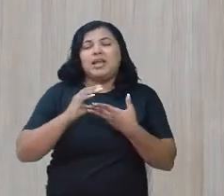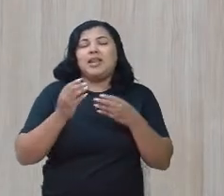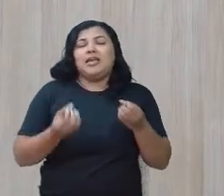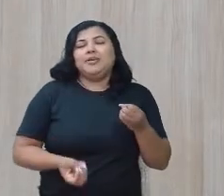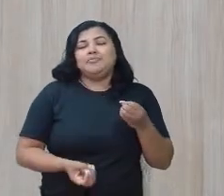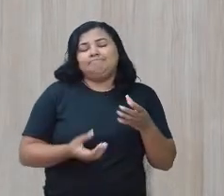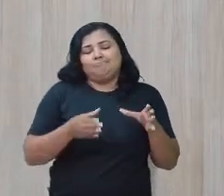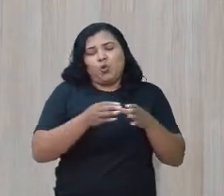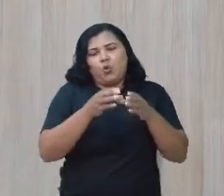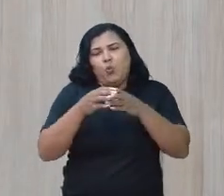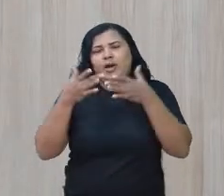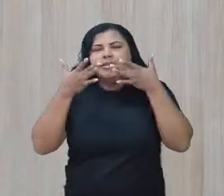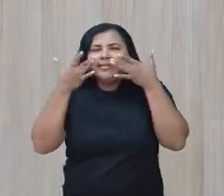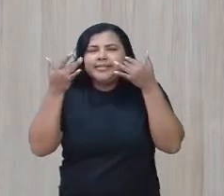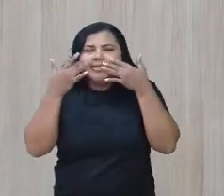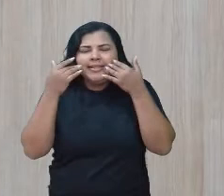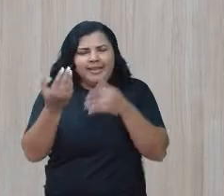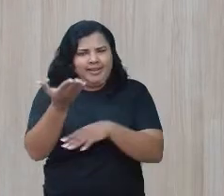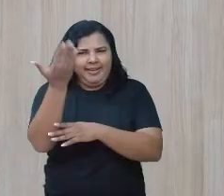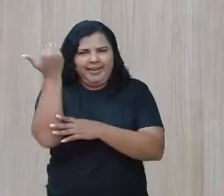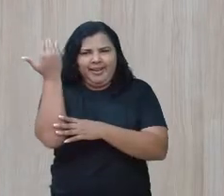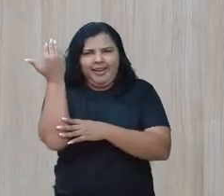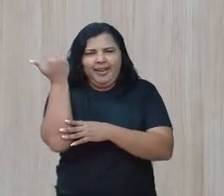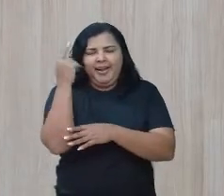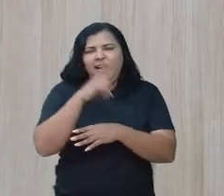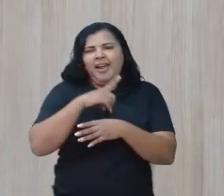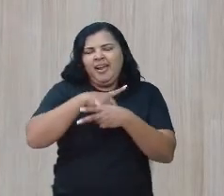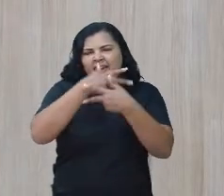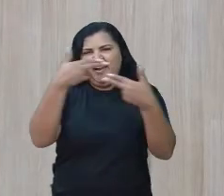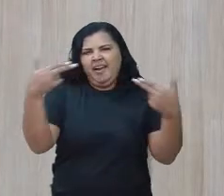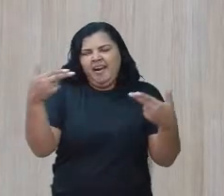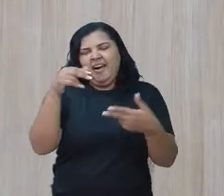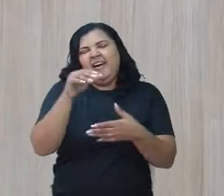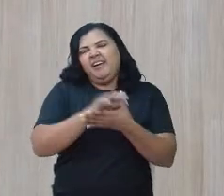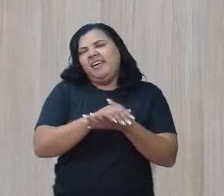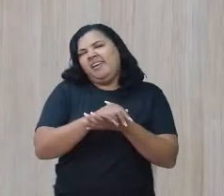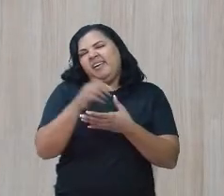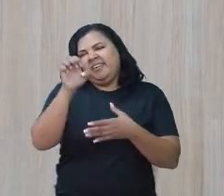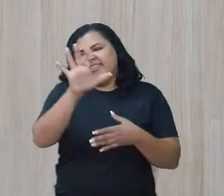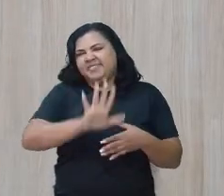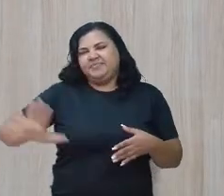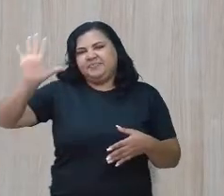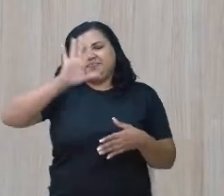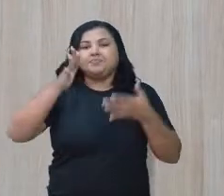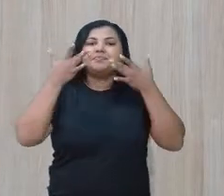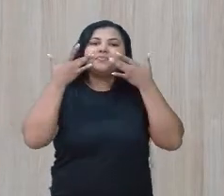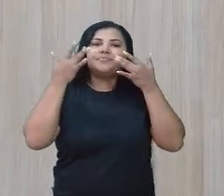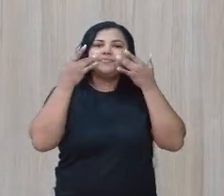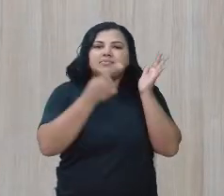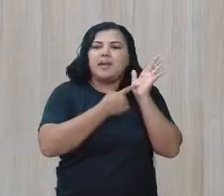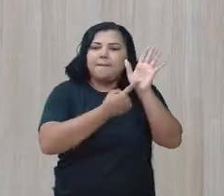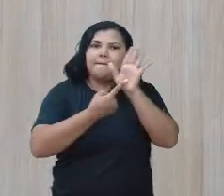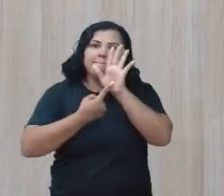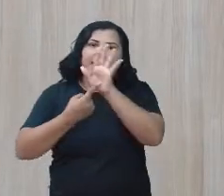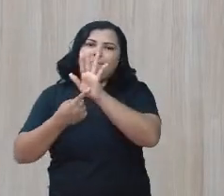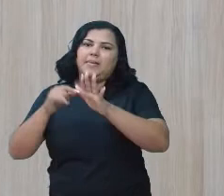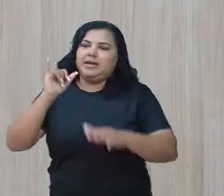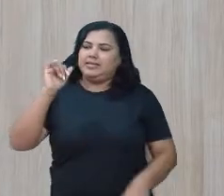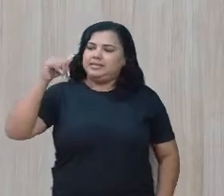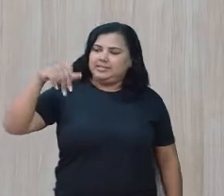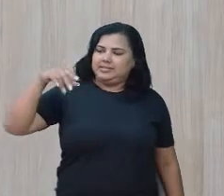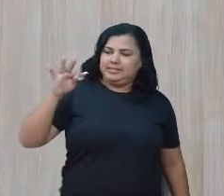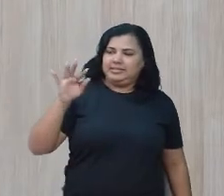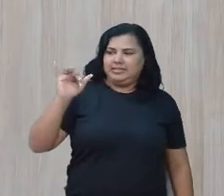de teatro e saía naquela época, né, havia muita coisa na Europa do teatro itinerante, chamado Teatro